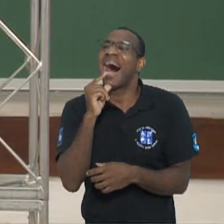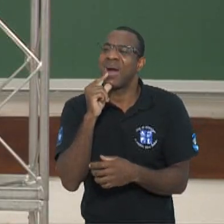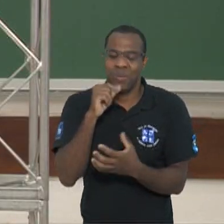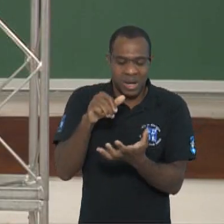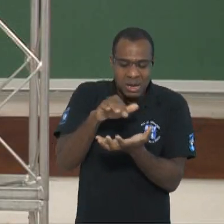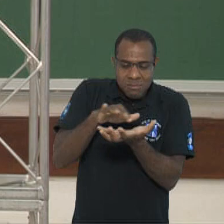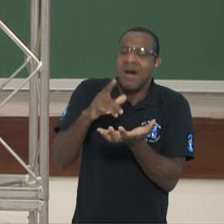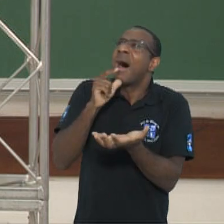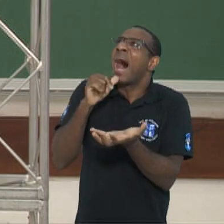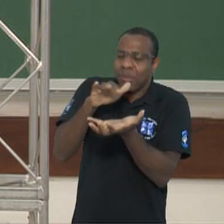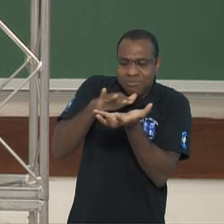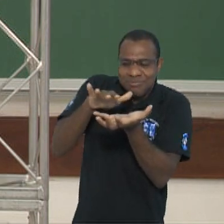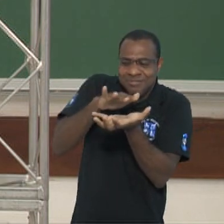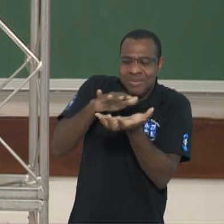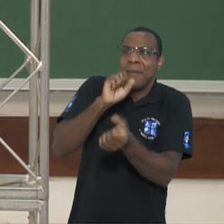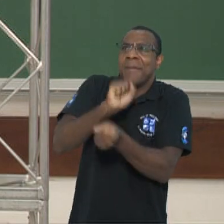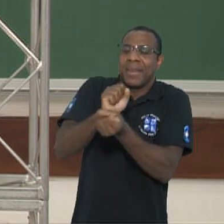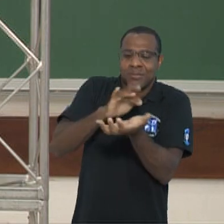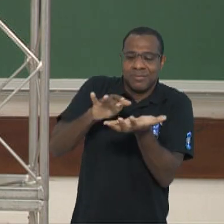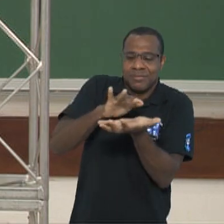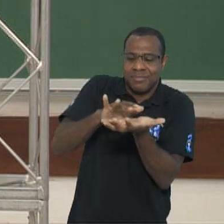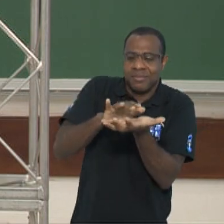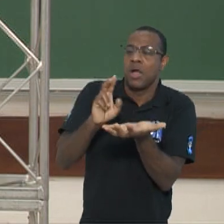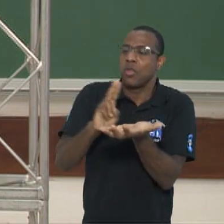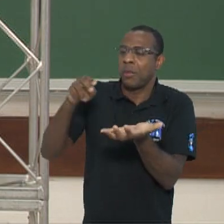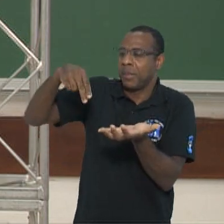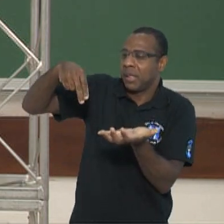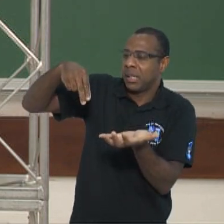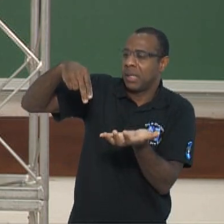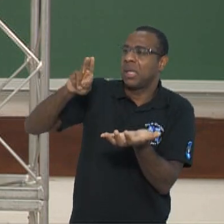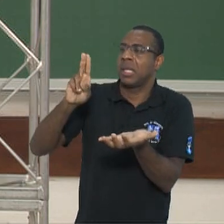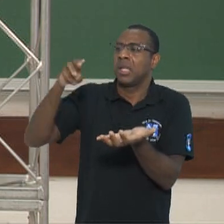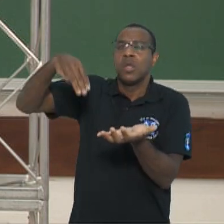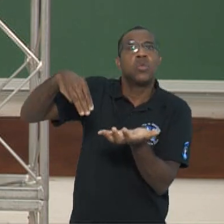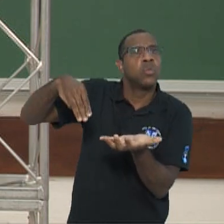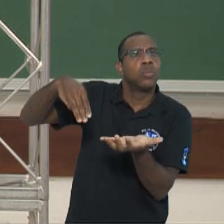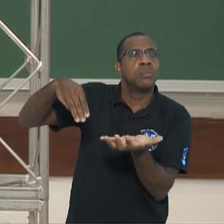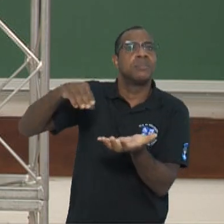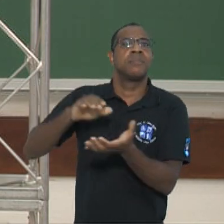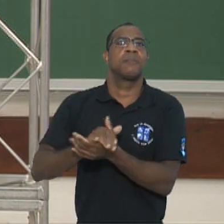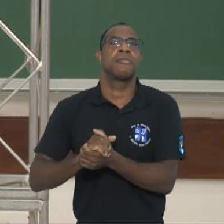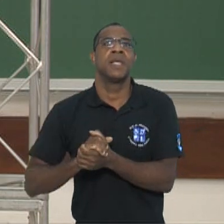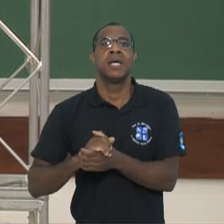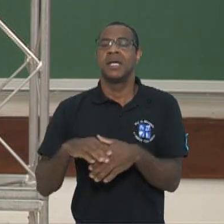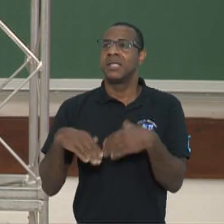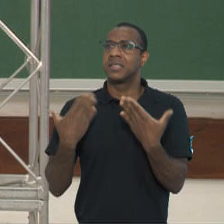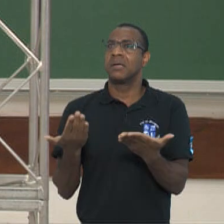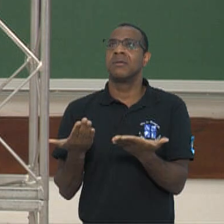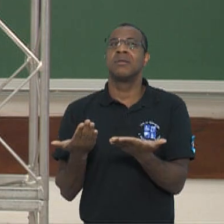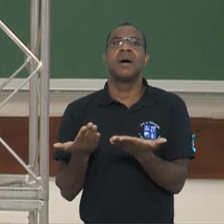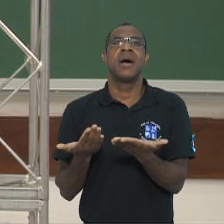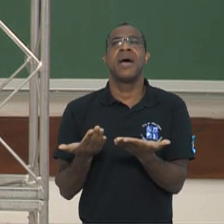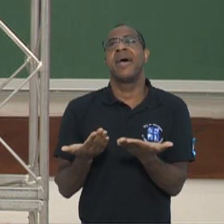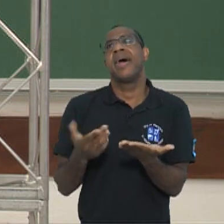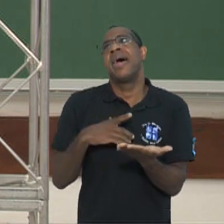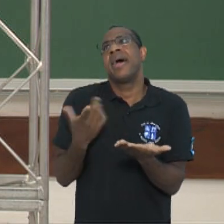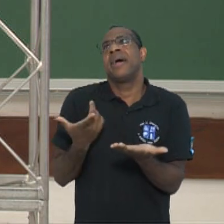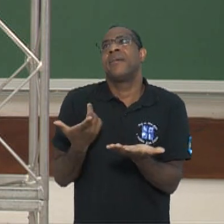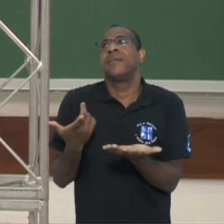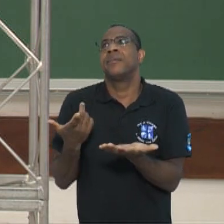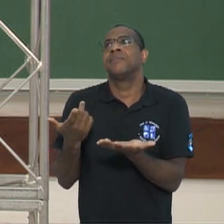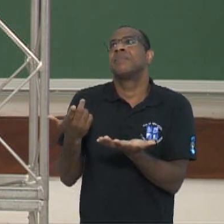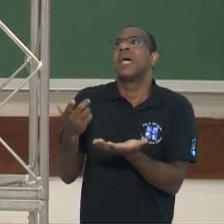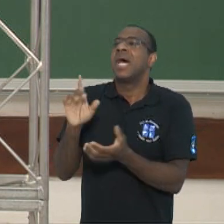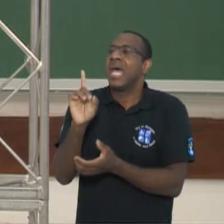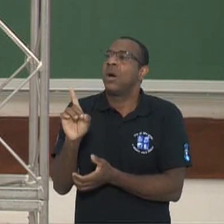ao deus Atum, e dele nascem depois os outros deuses. Então o Atum seria uma espécie de deus criador,